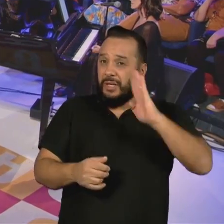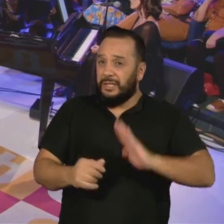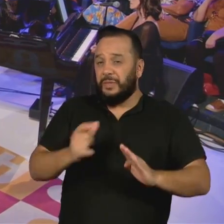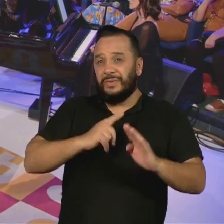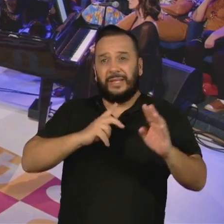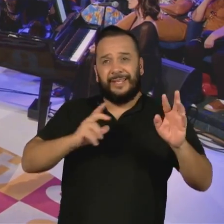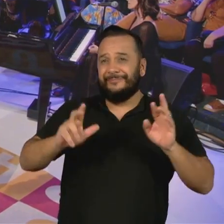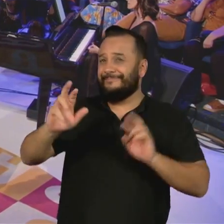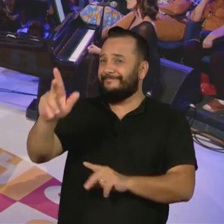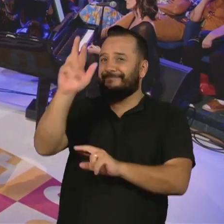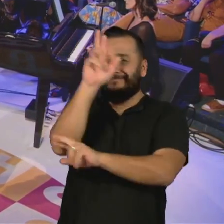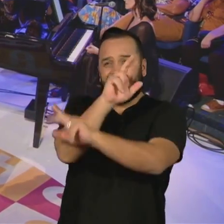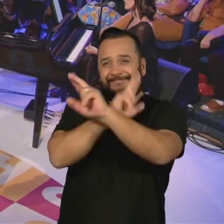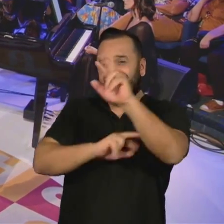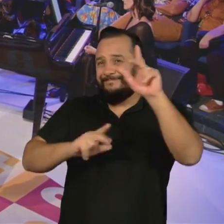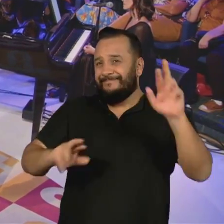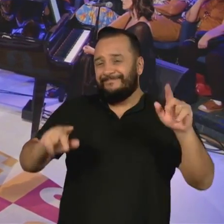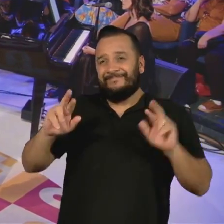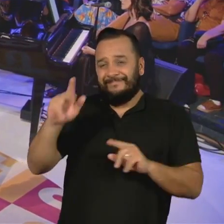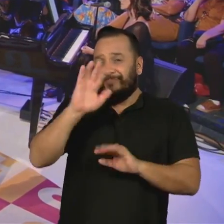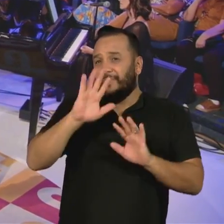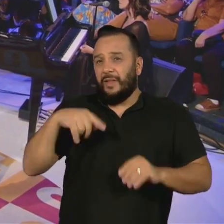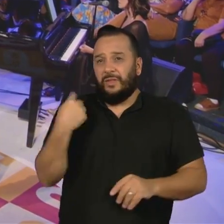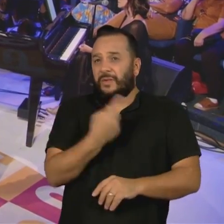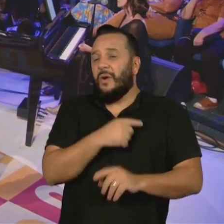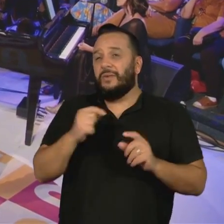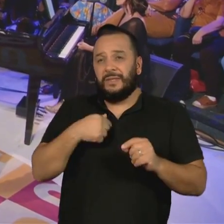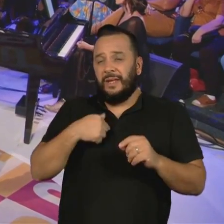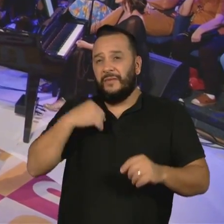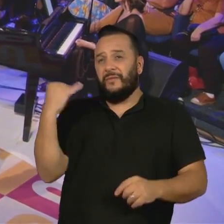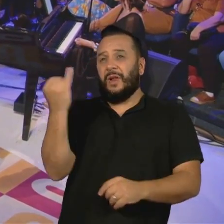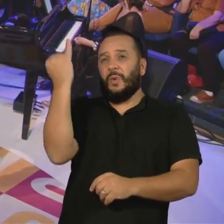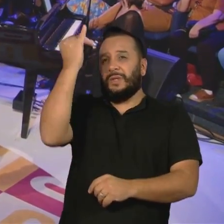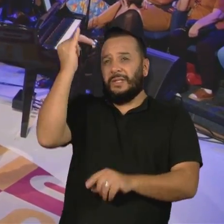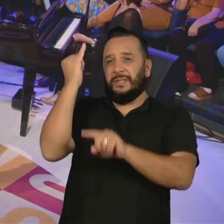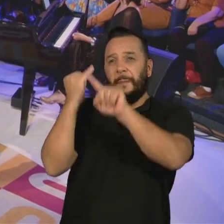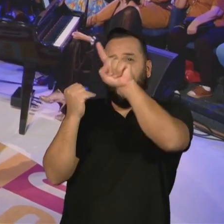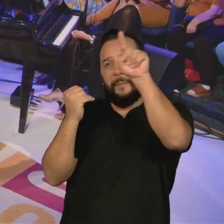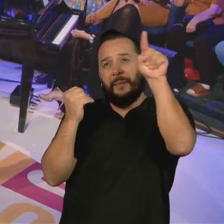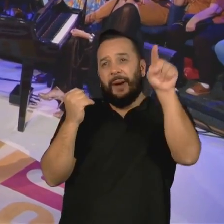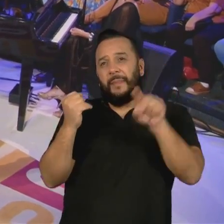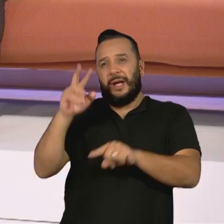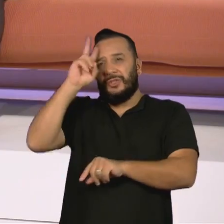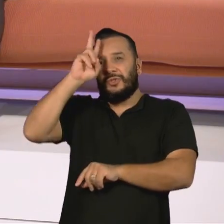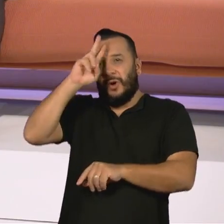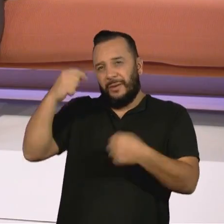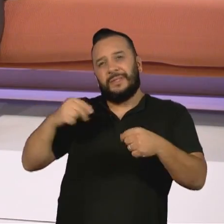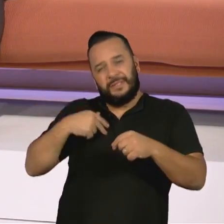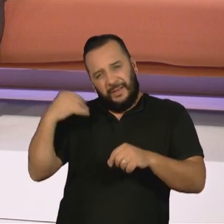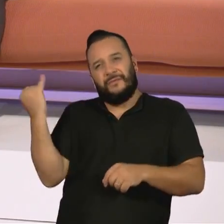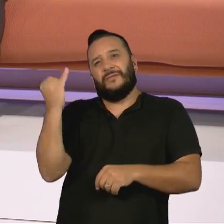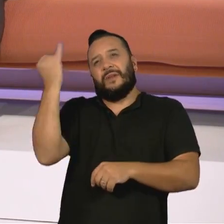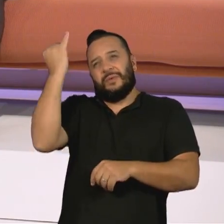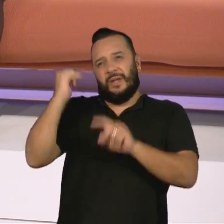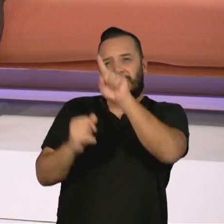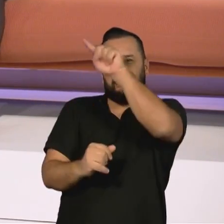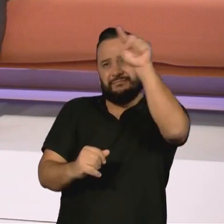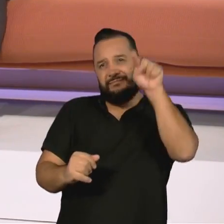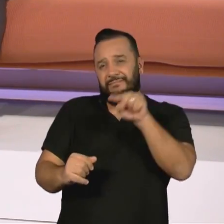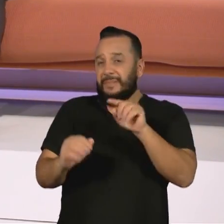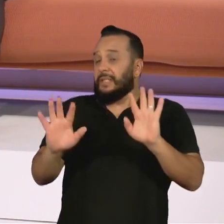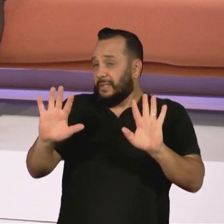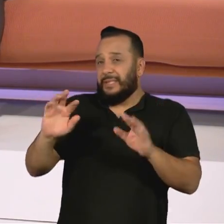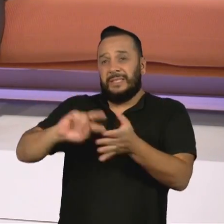né, tão ricas, e a gente não valoriza todas essas histórias como a gente deveria fazer. Então o livro fala isso também, da perda